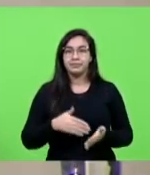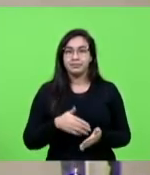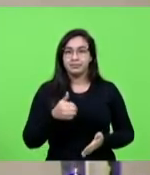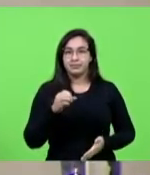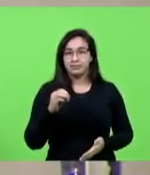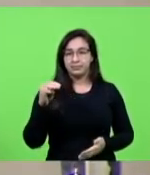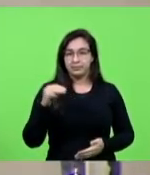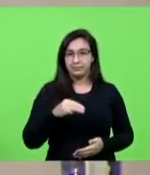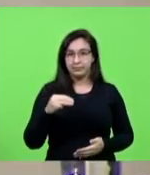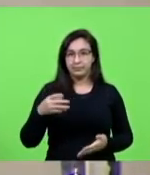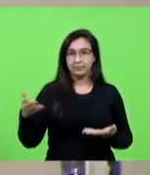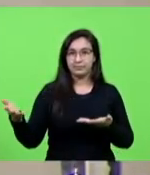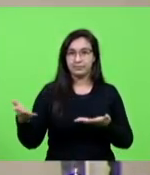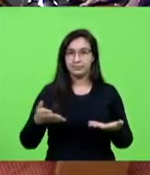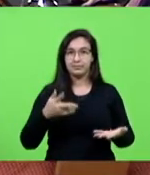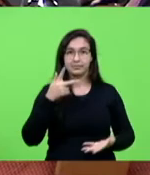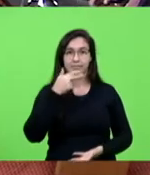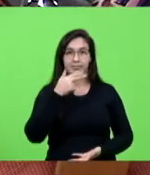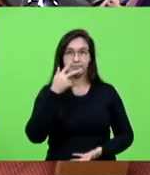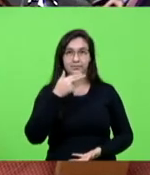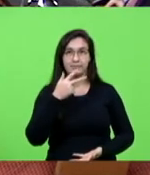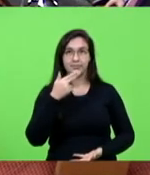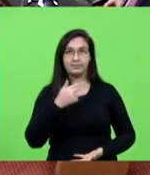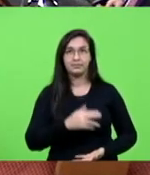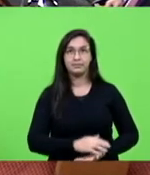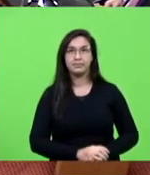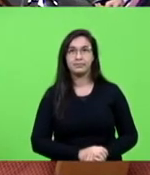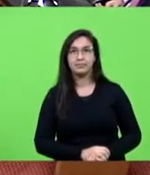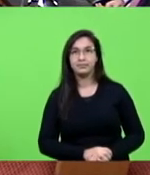uso da palavra o deputado Kennedy Nunes.